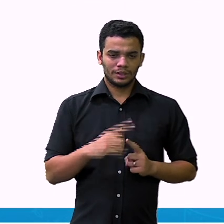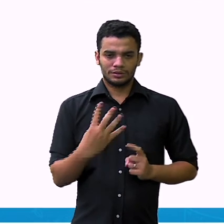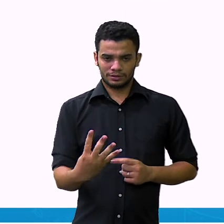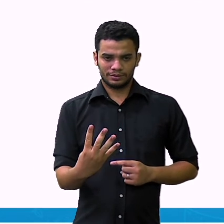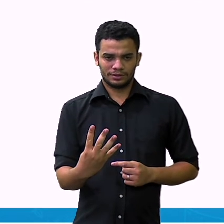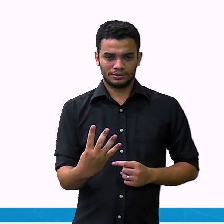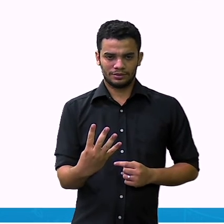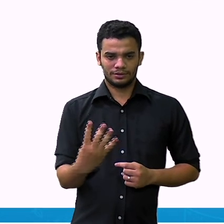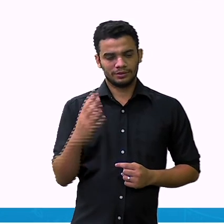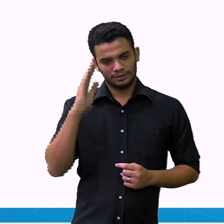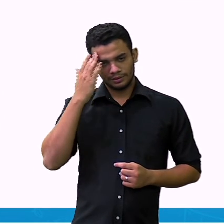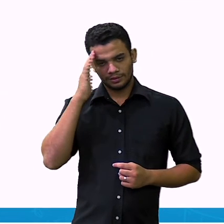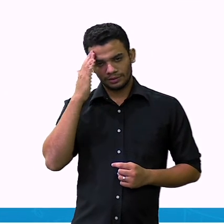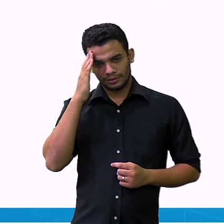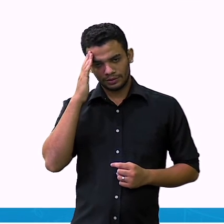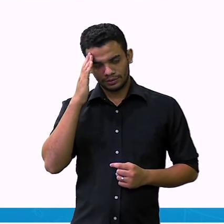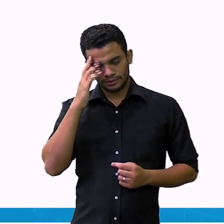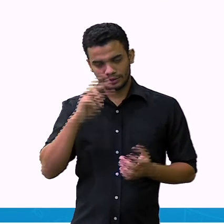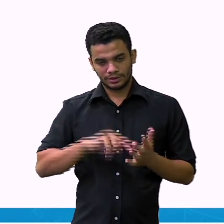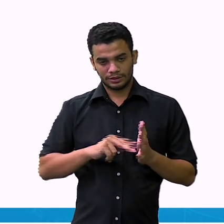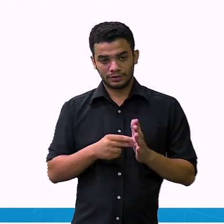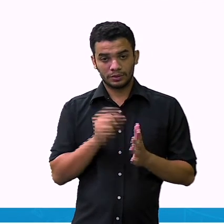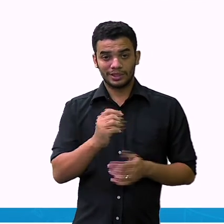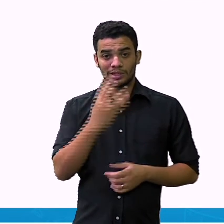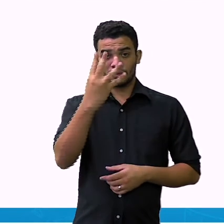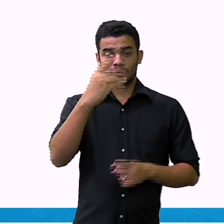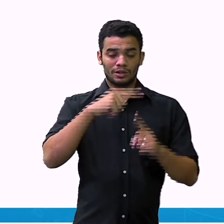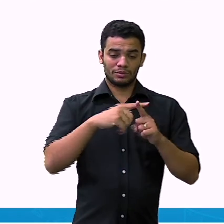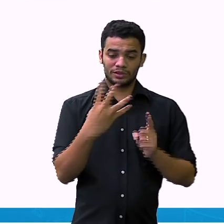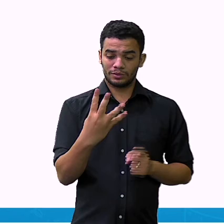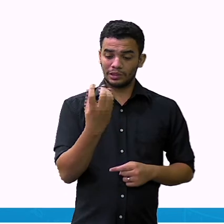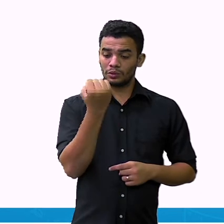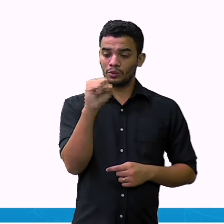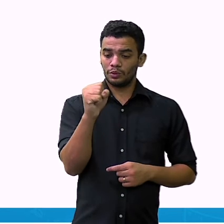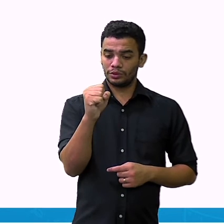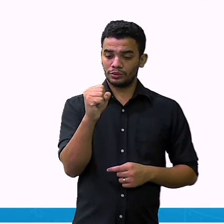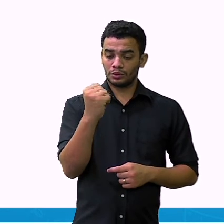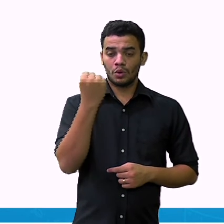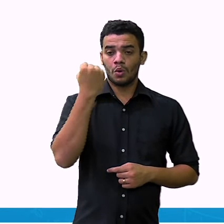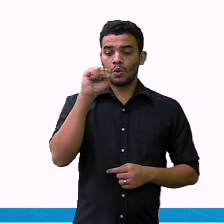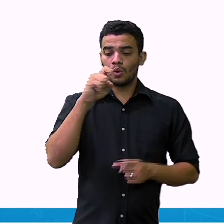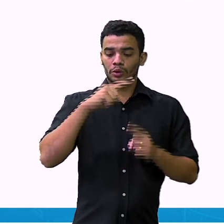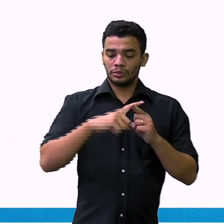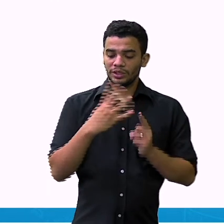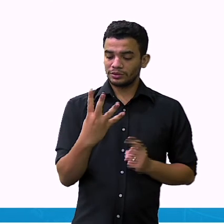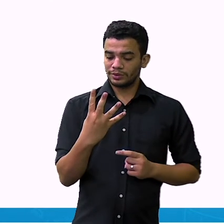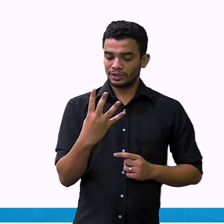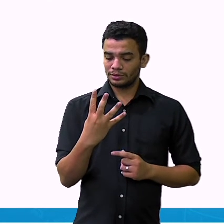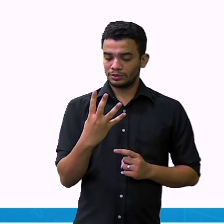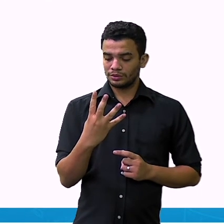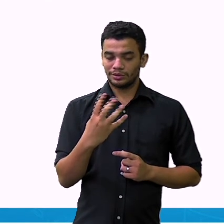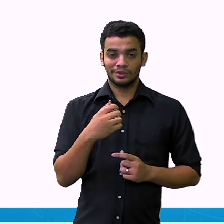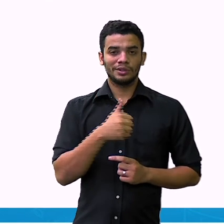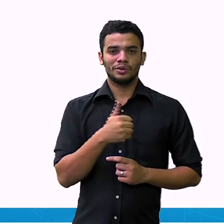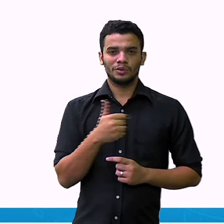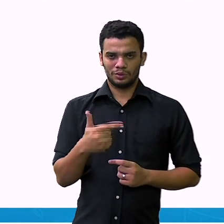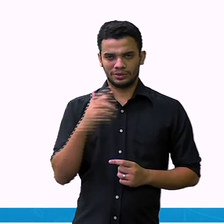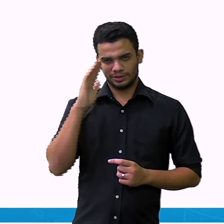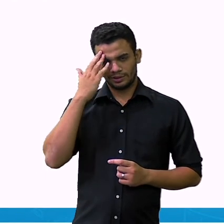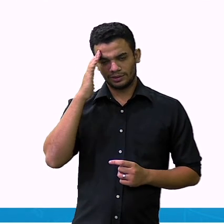mais 4 igual a 8. 8 mais 4 igual a 12,